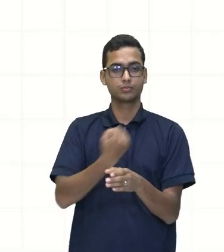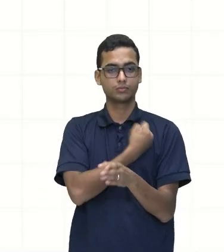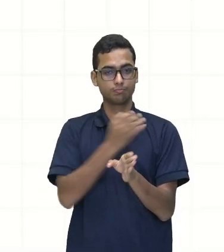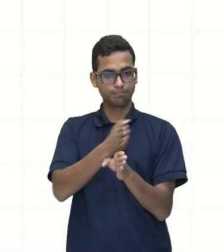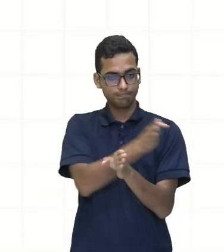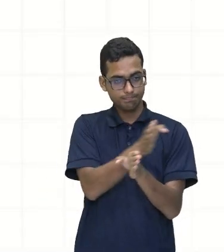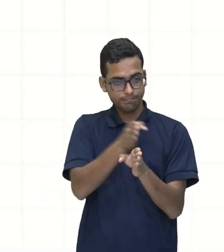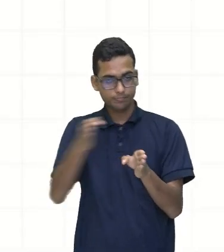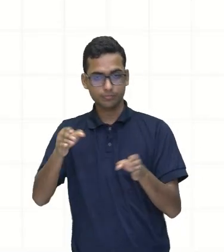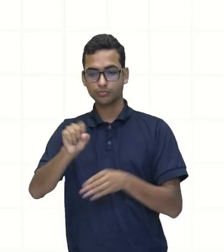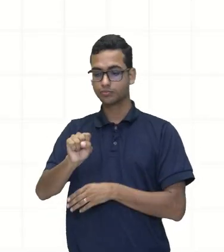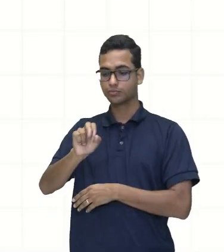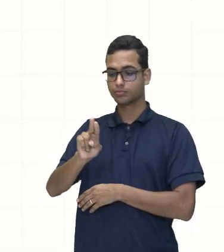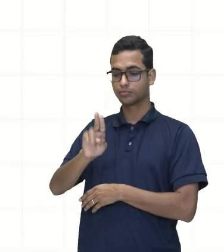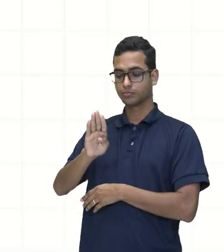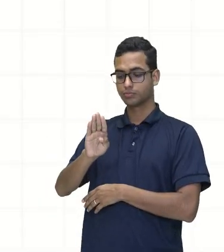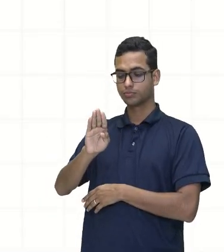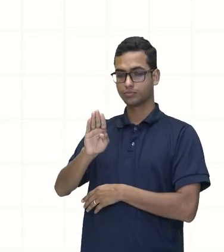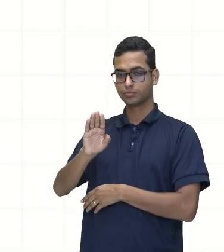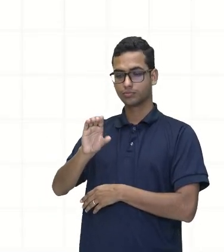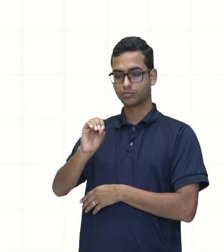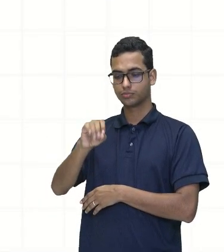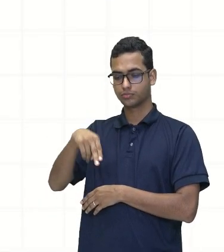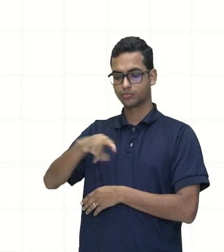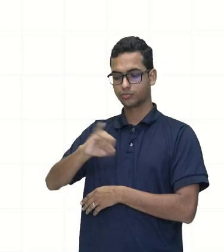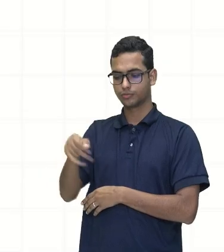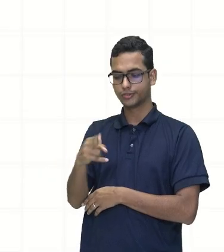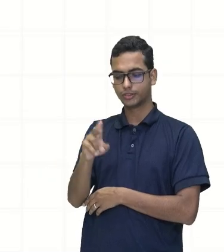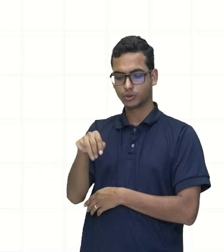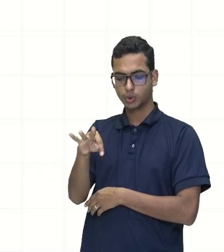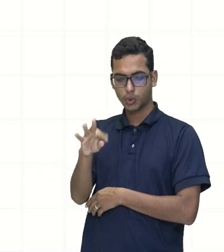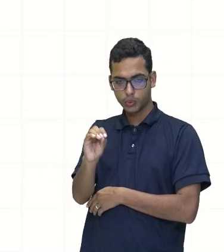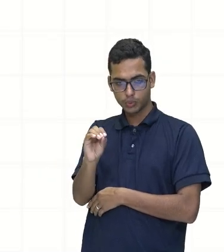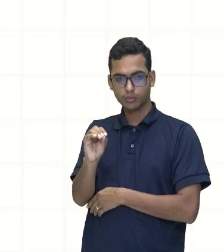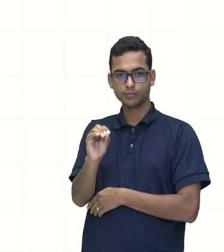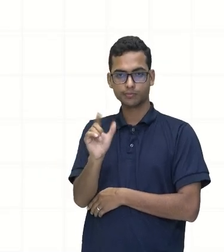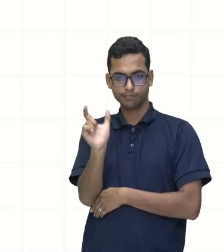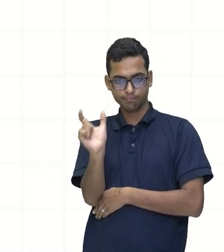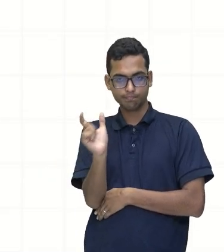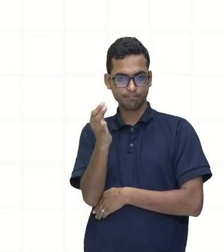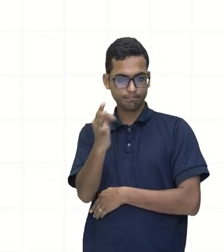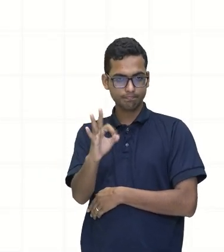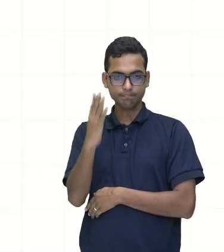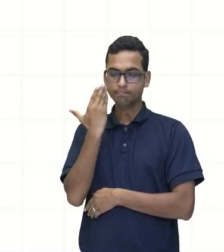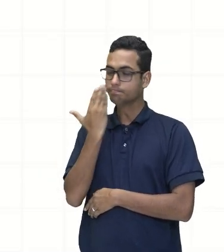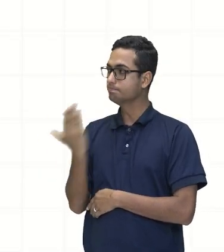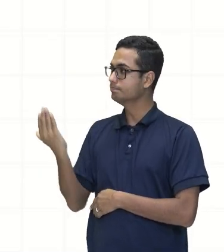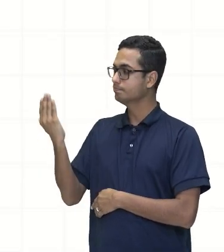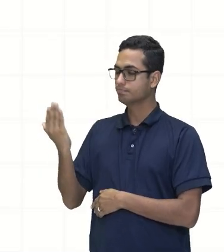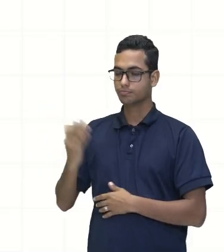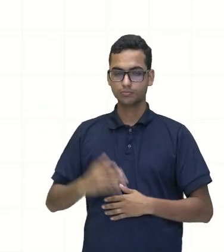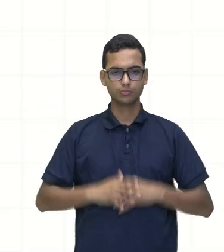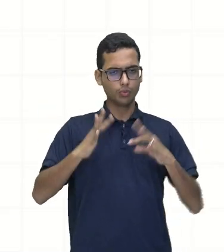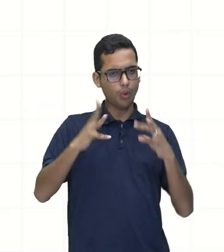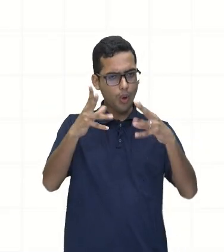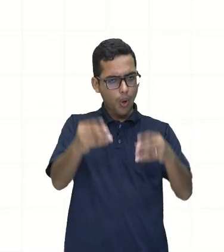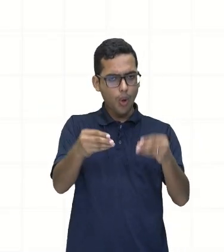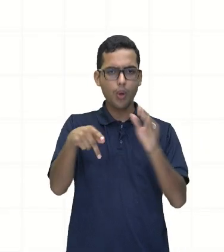escrevi subconjuntos separado, mas subconjunto nós escrevemos junto, tá bom? E aí são todos